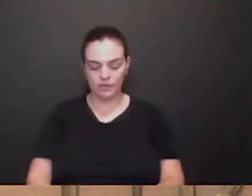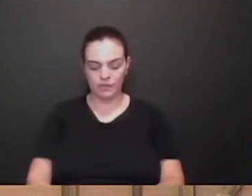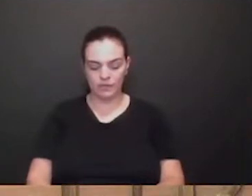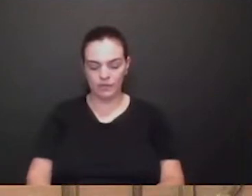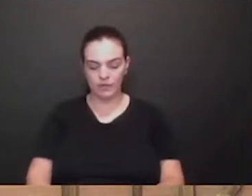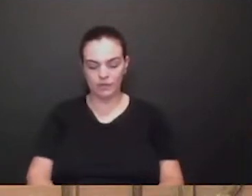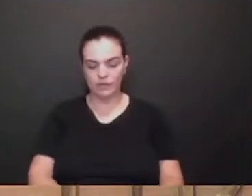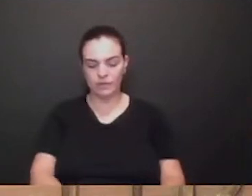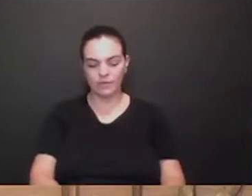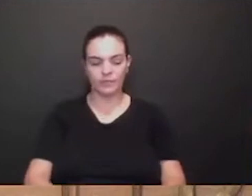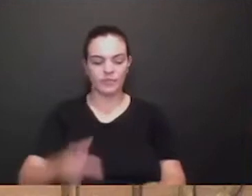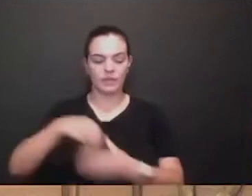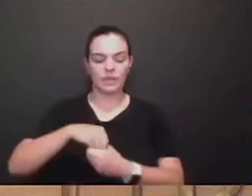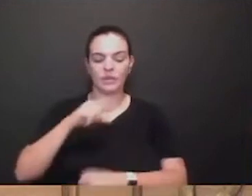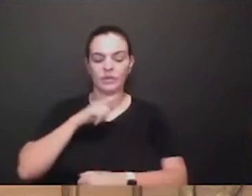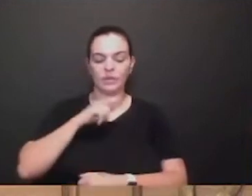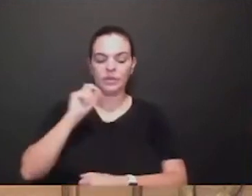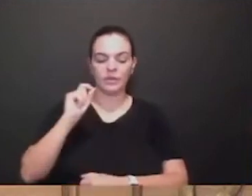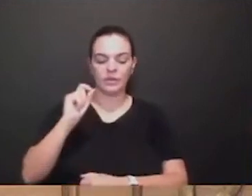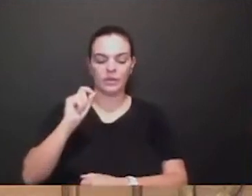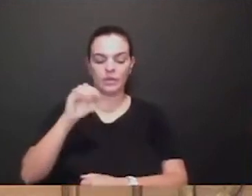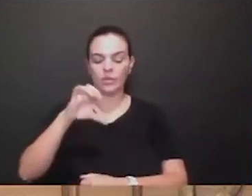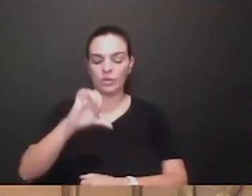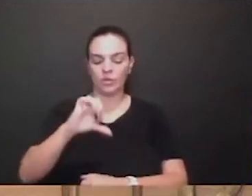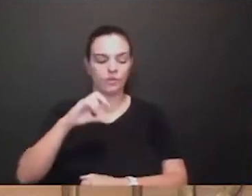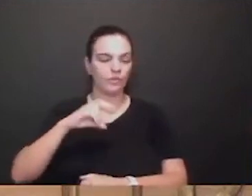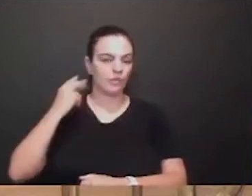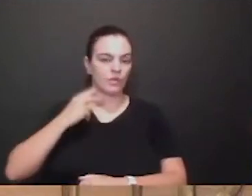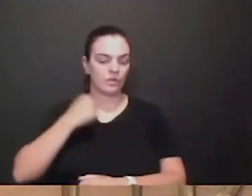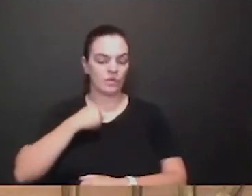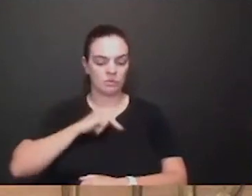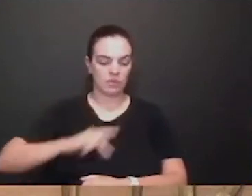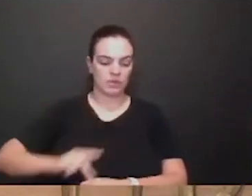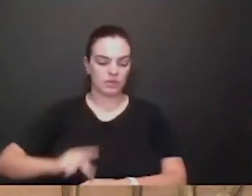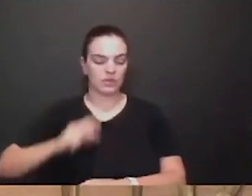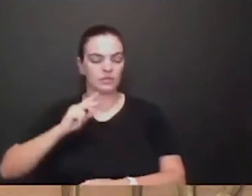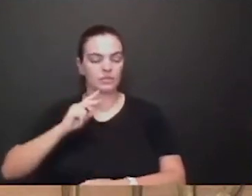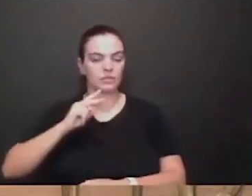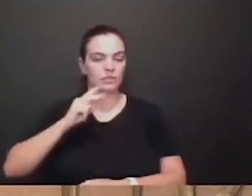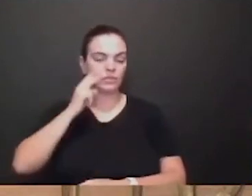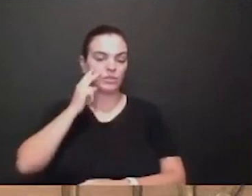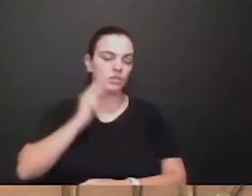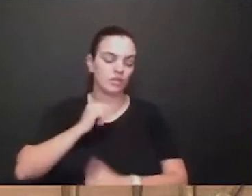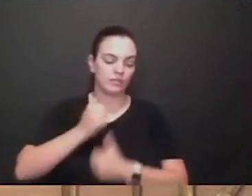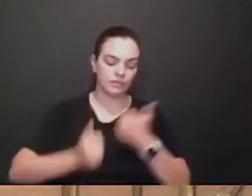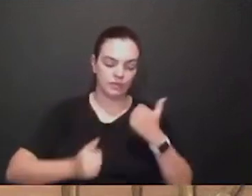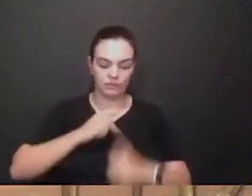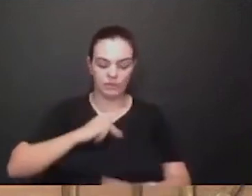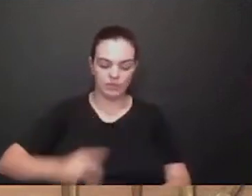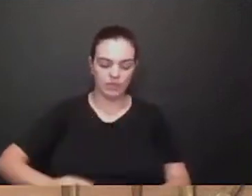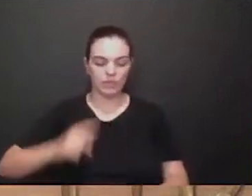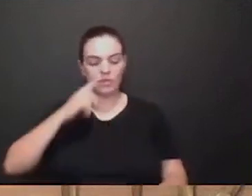de 9 vereadores, eu como presidente, vereadora Indiara Barbosa, vice-presidente, a vereadora Georgia